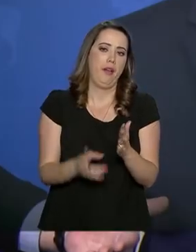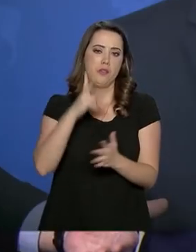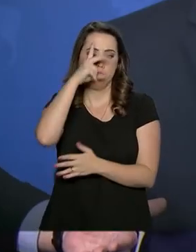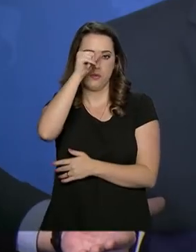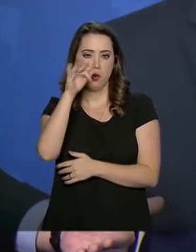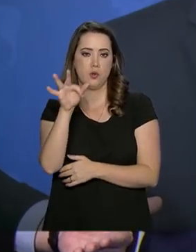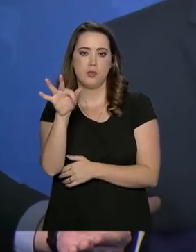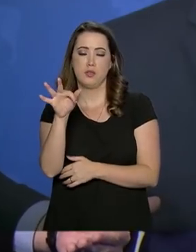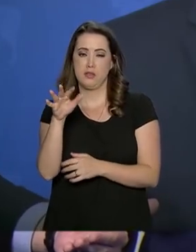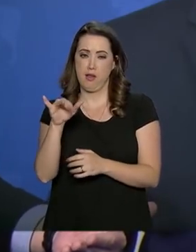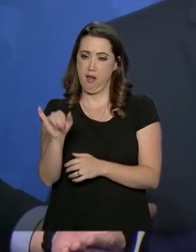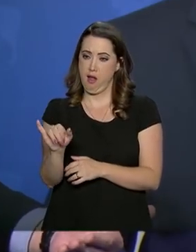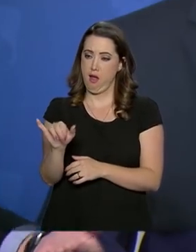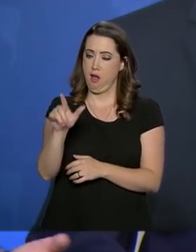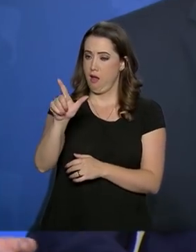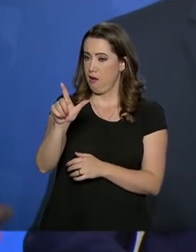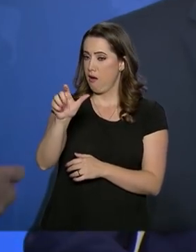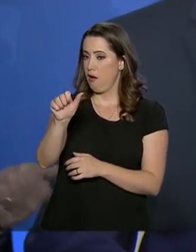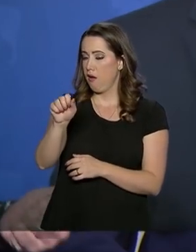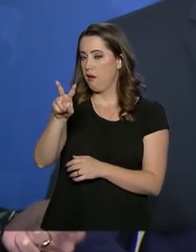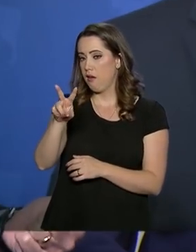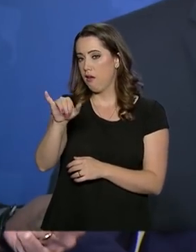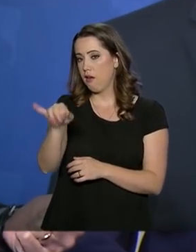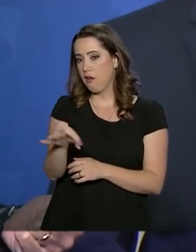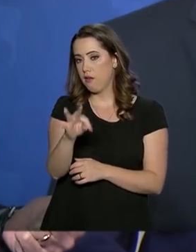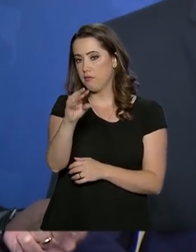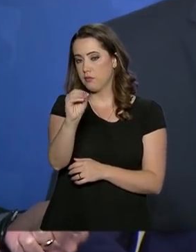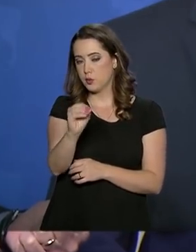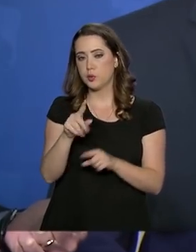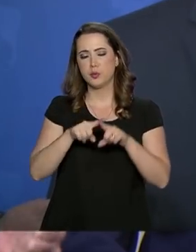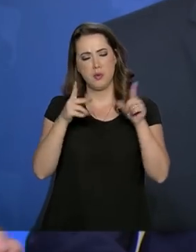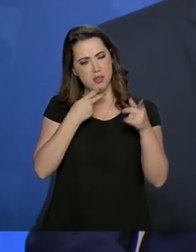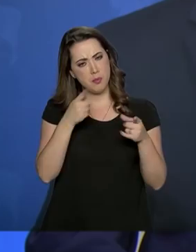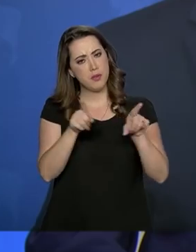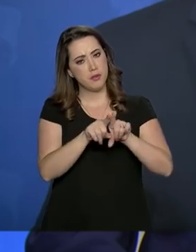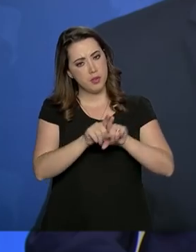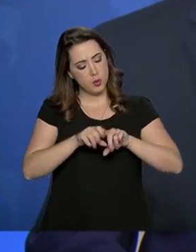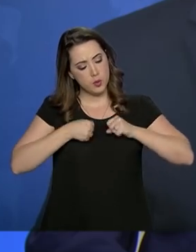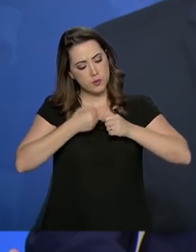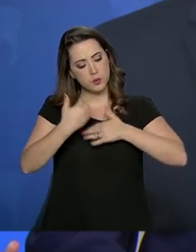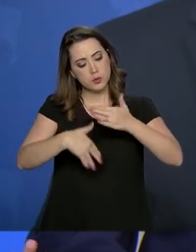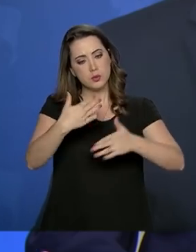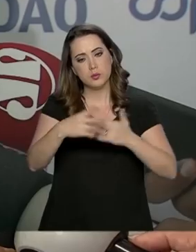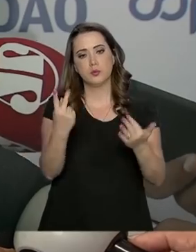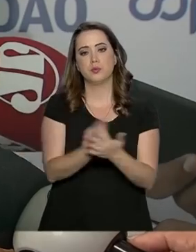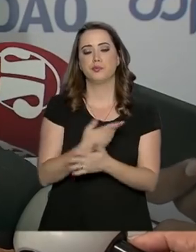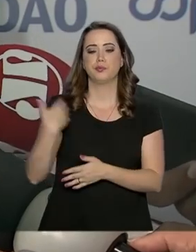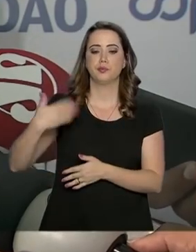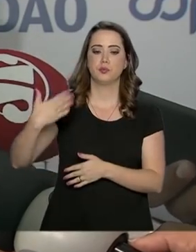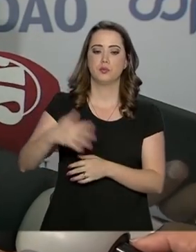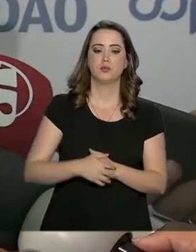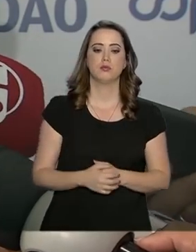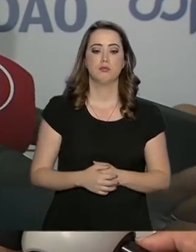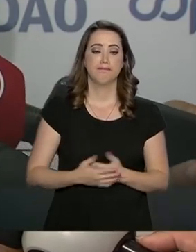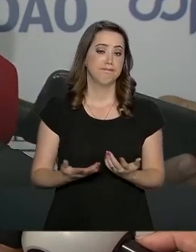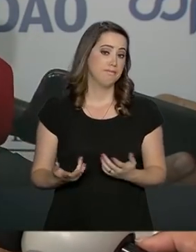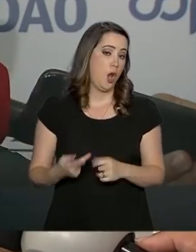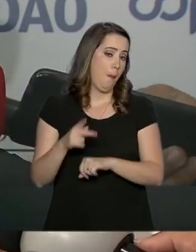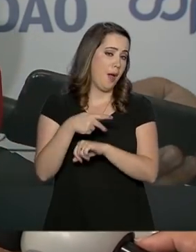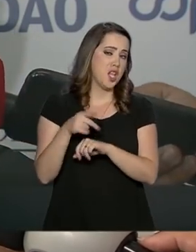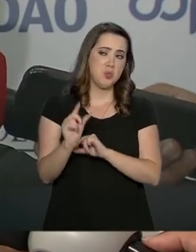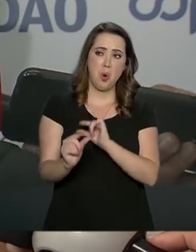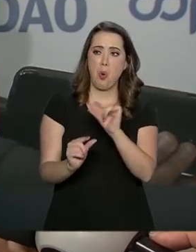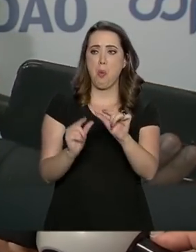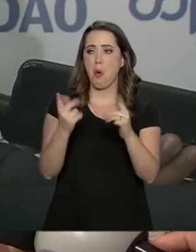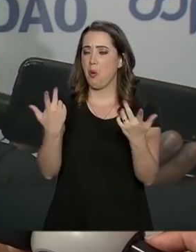pasta e reconheceu os avanços nos últimos anos decorrentes da operação lava-jato Poucos países fizeram o que o Brasil